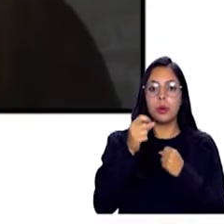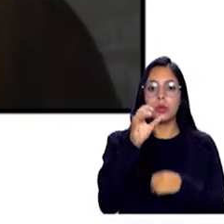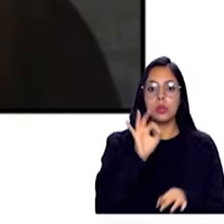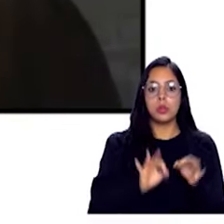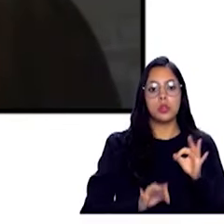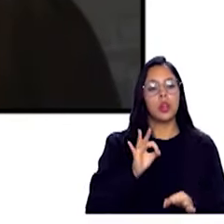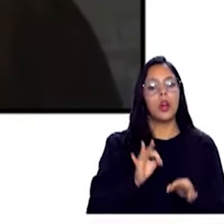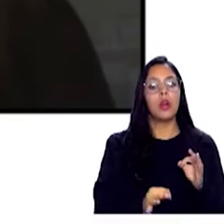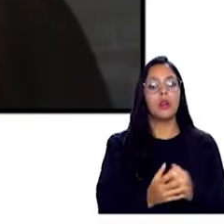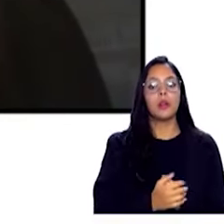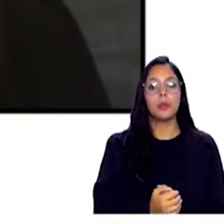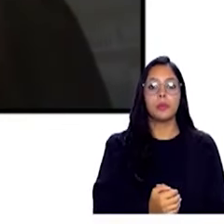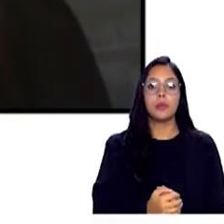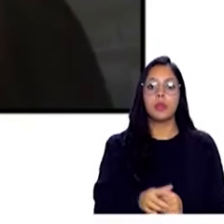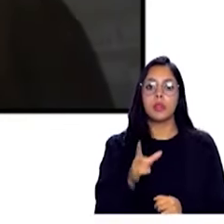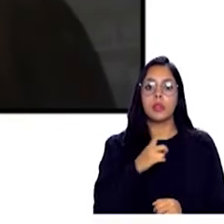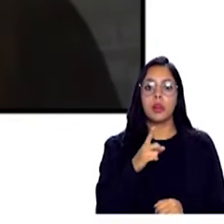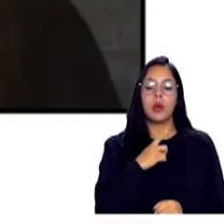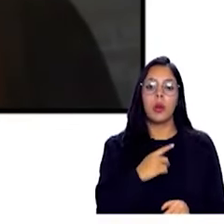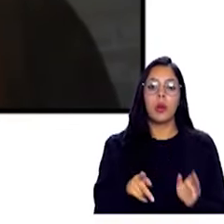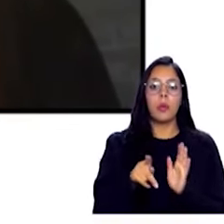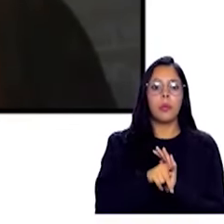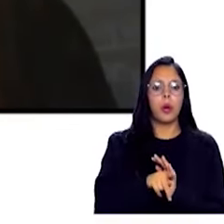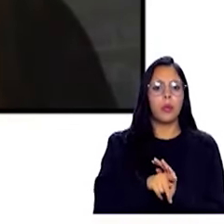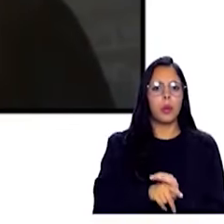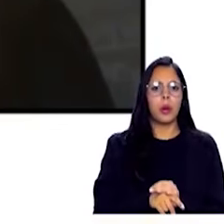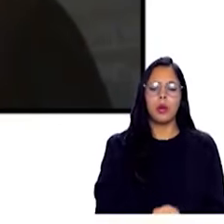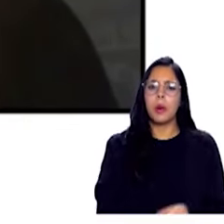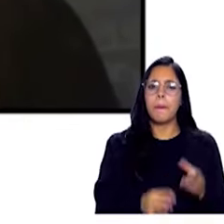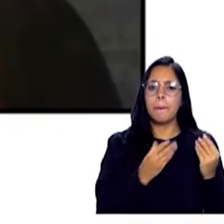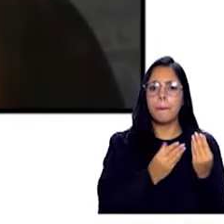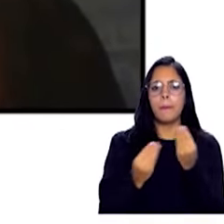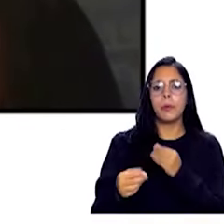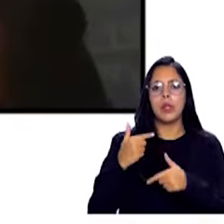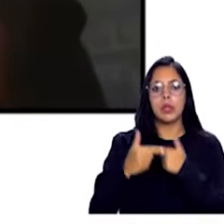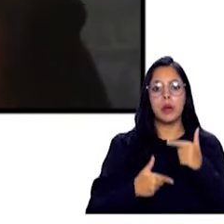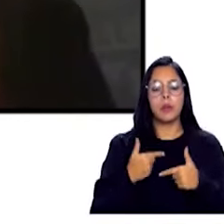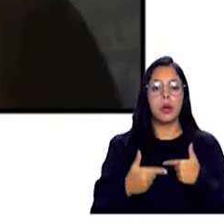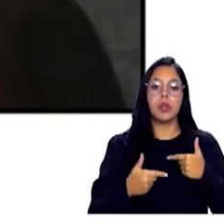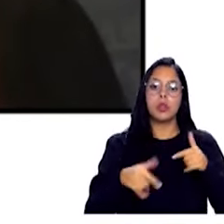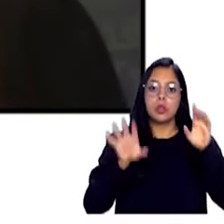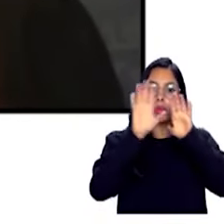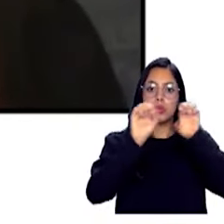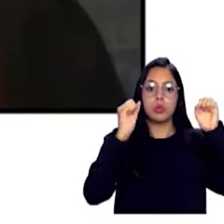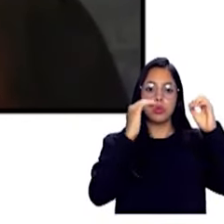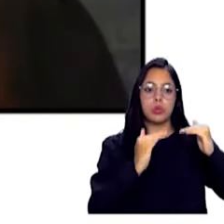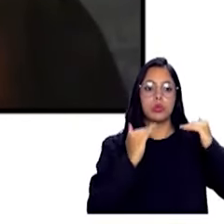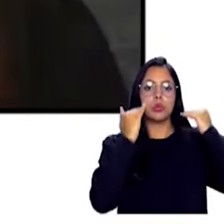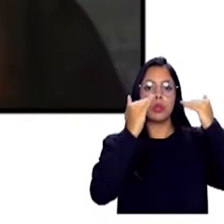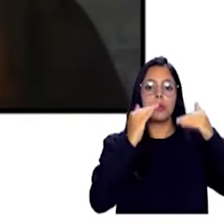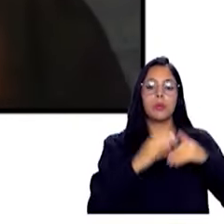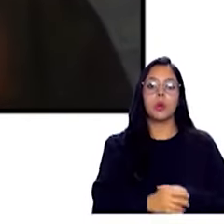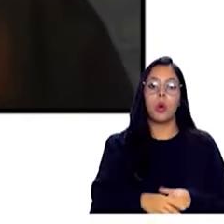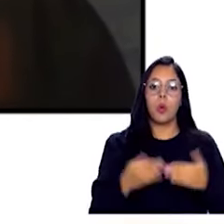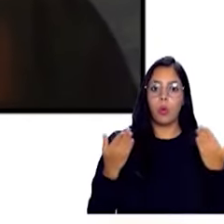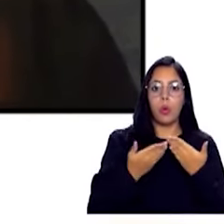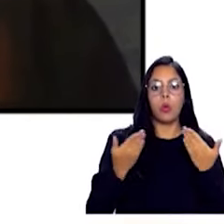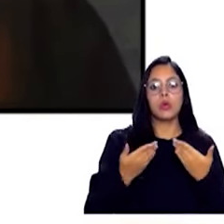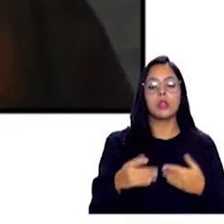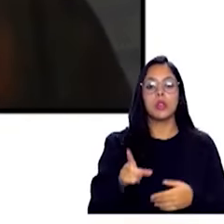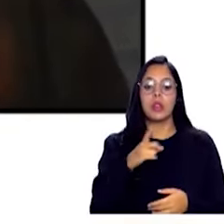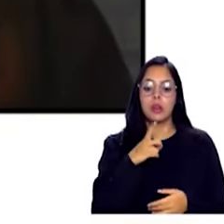num excesso absolutamente absurdo de trabalho dos tribunais superiores os tribunais superiores hoje tem